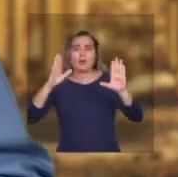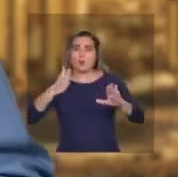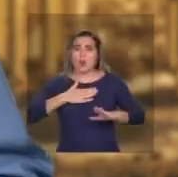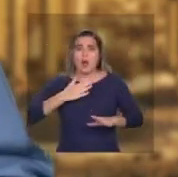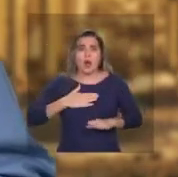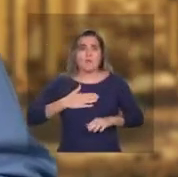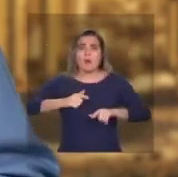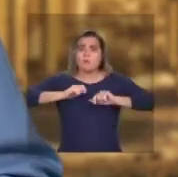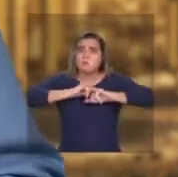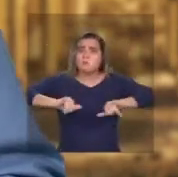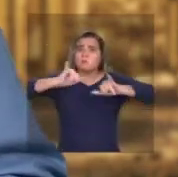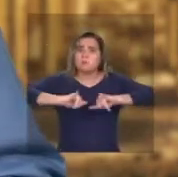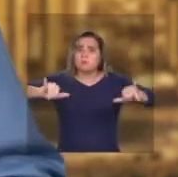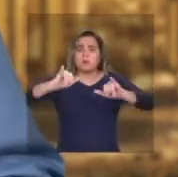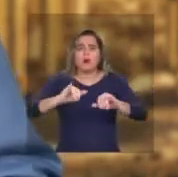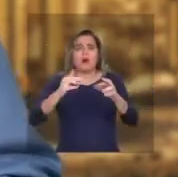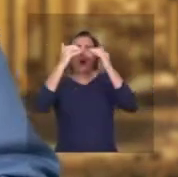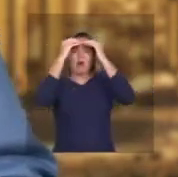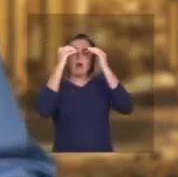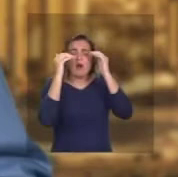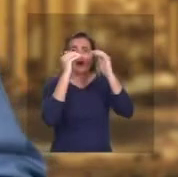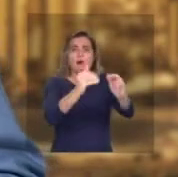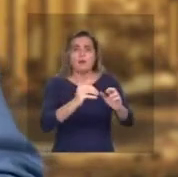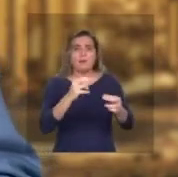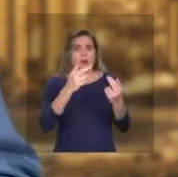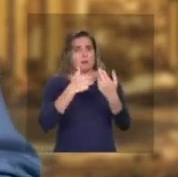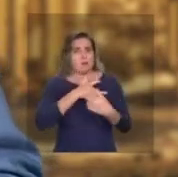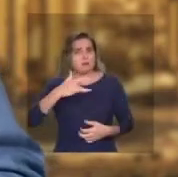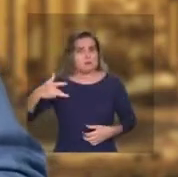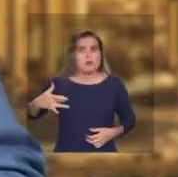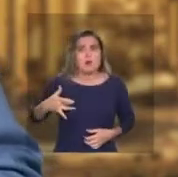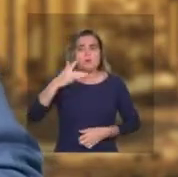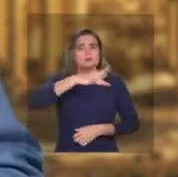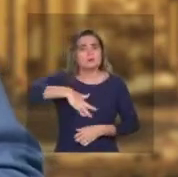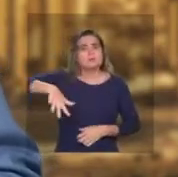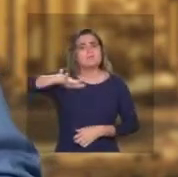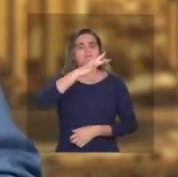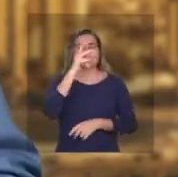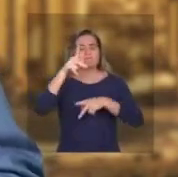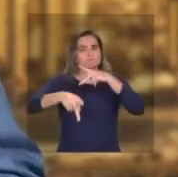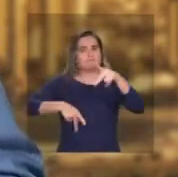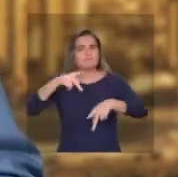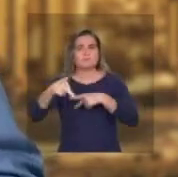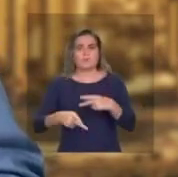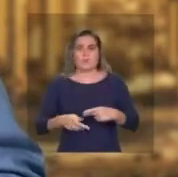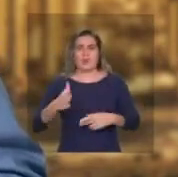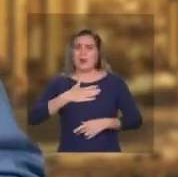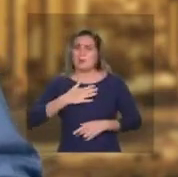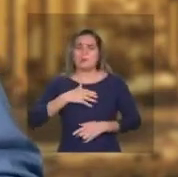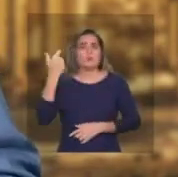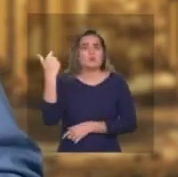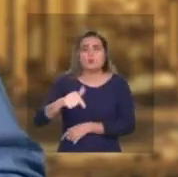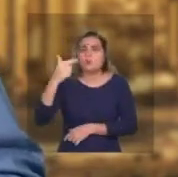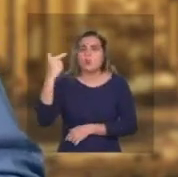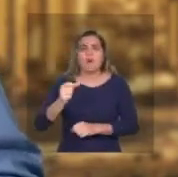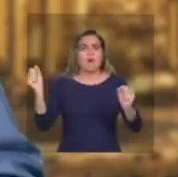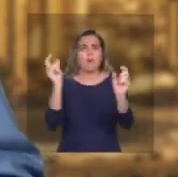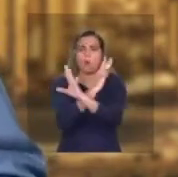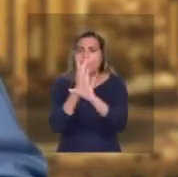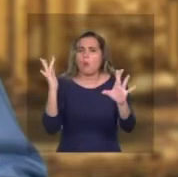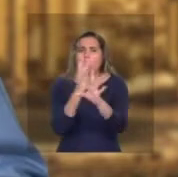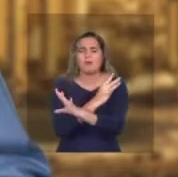claro que minha campanha, em respeito à saúde das pessoas, não terá carreatas, comícios nem